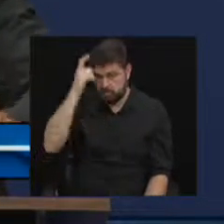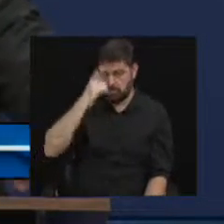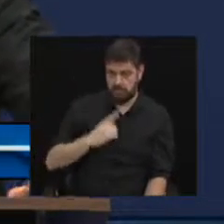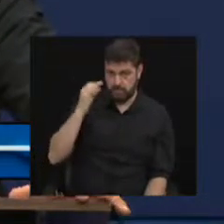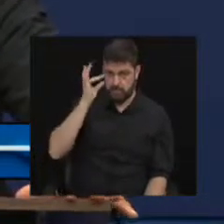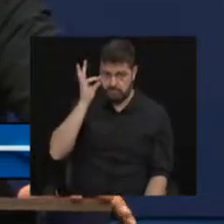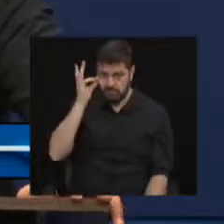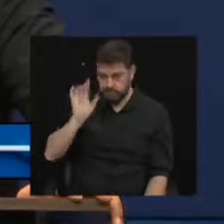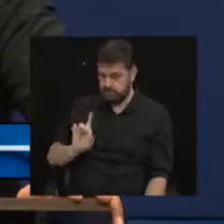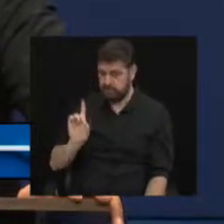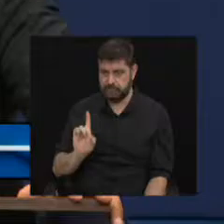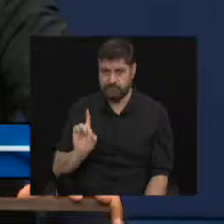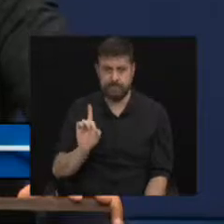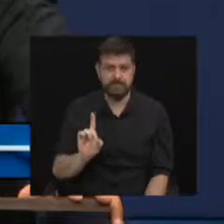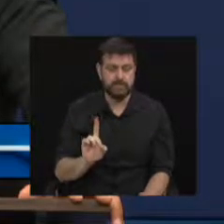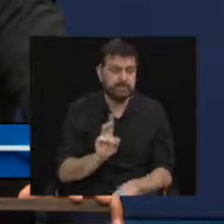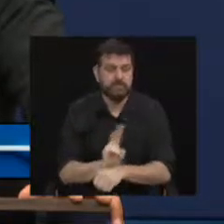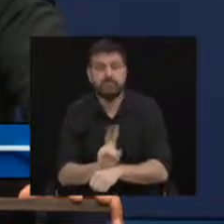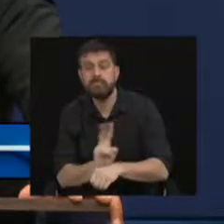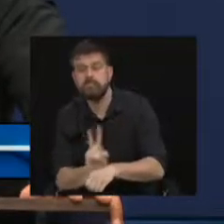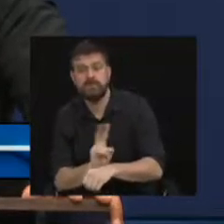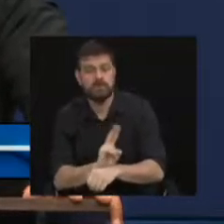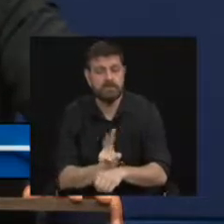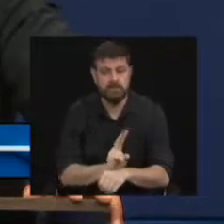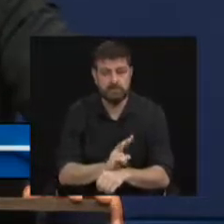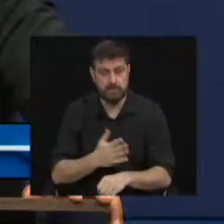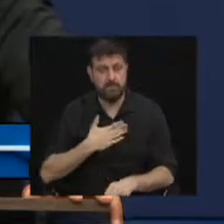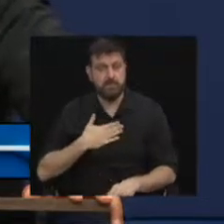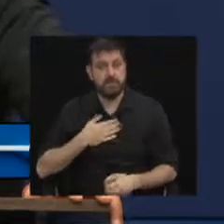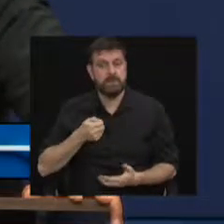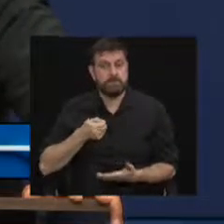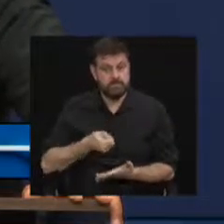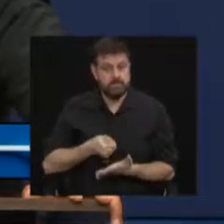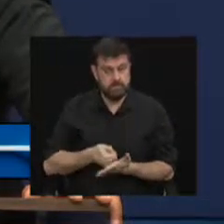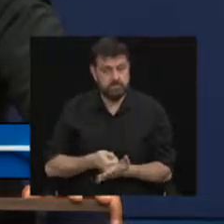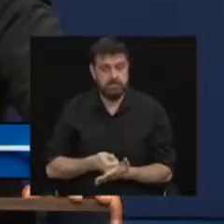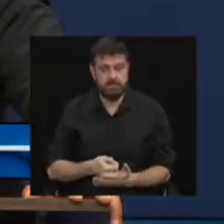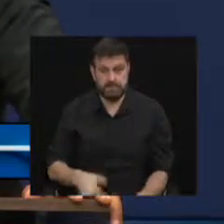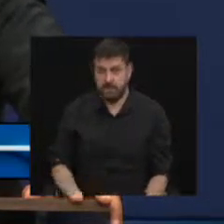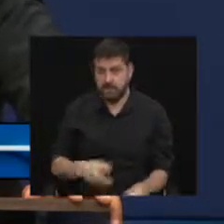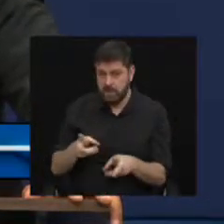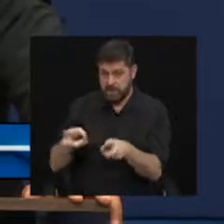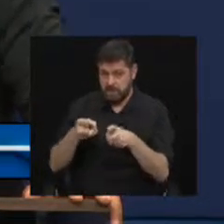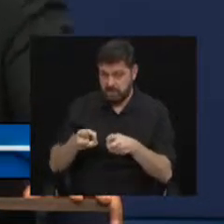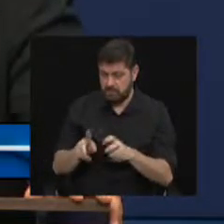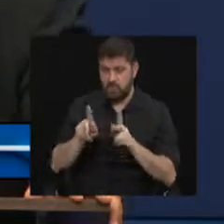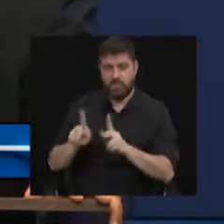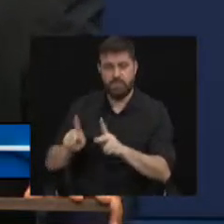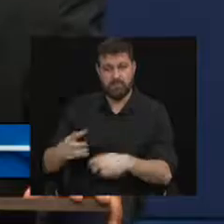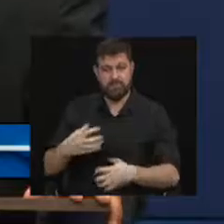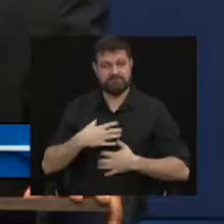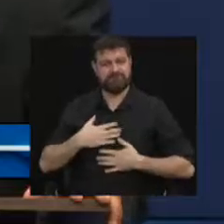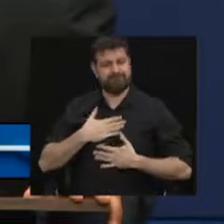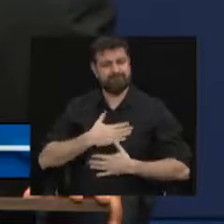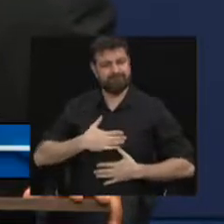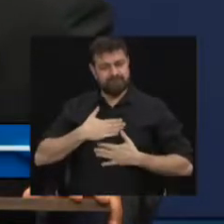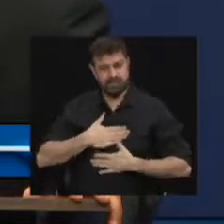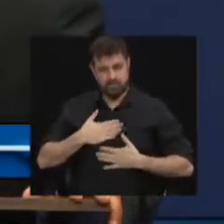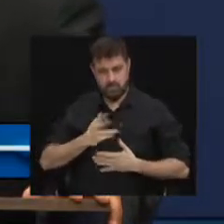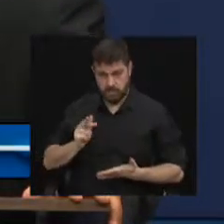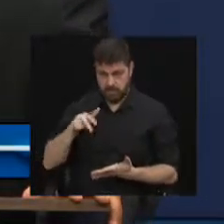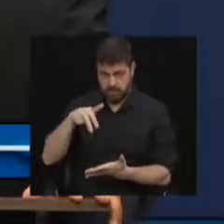muita coragem, um bairro de 68 anos está terminando o asfalto. mas também tem um bairro Eldorado dos Carajás na